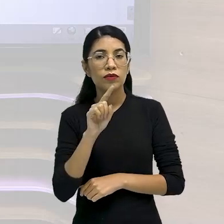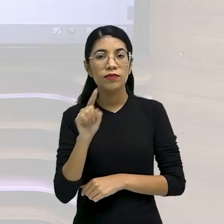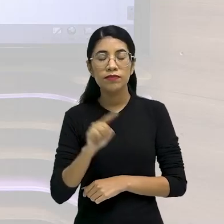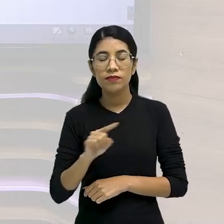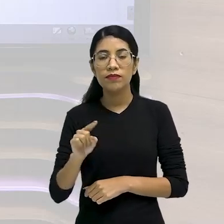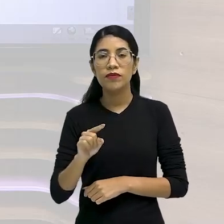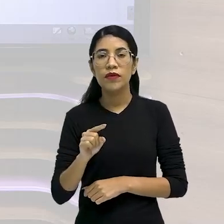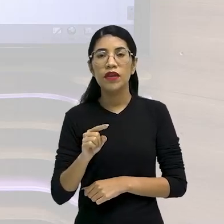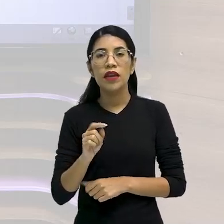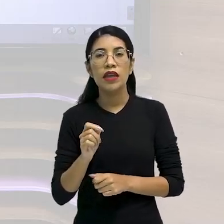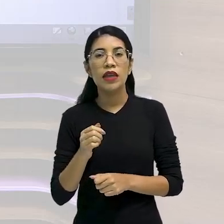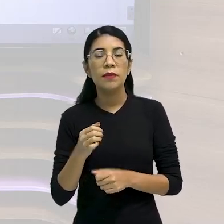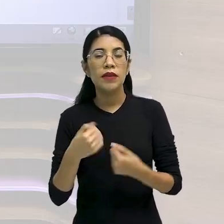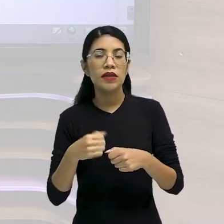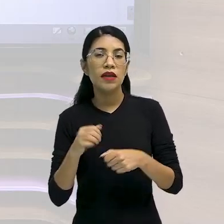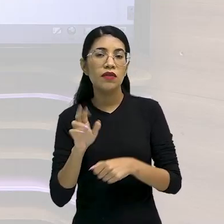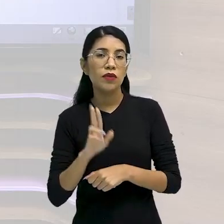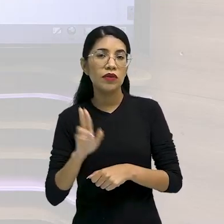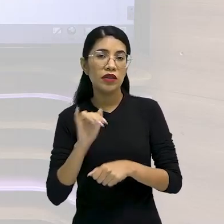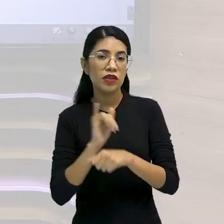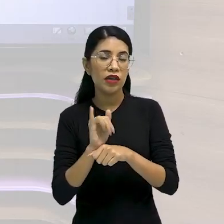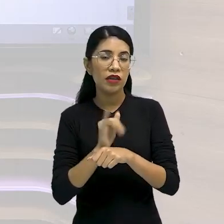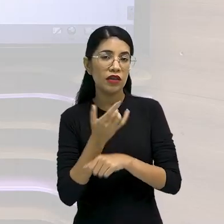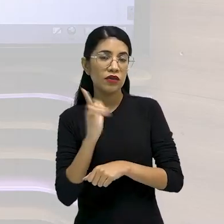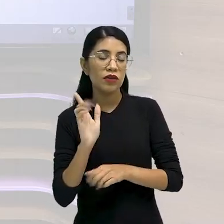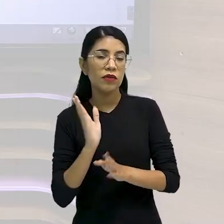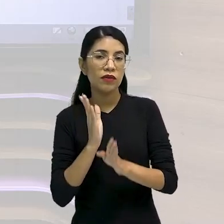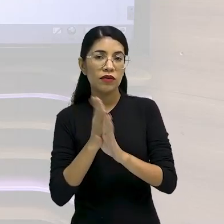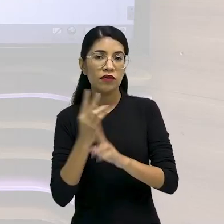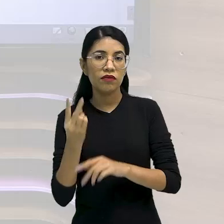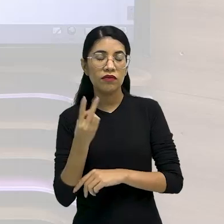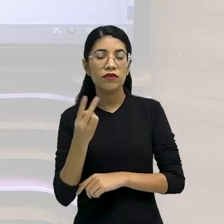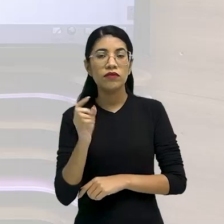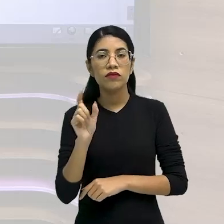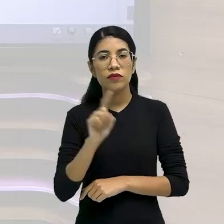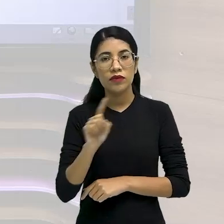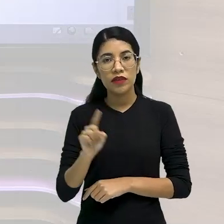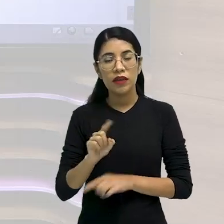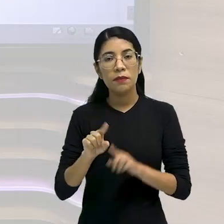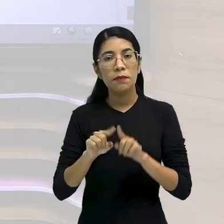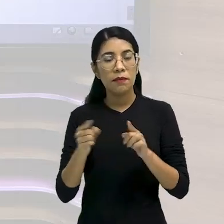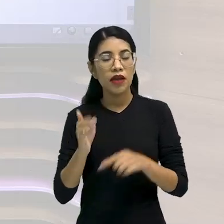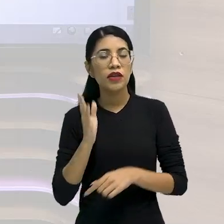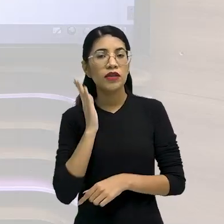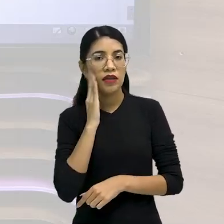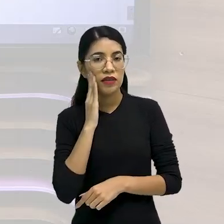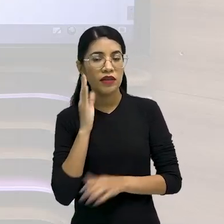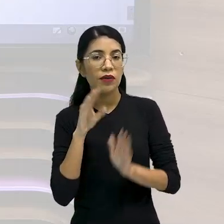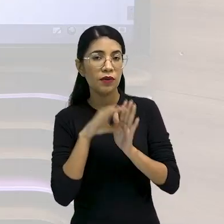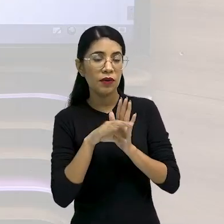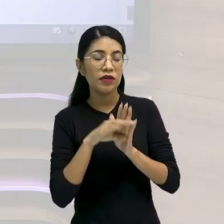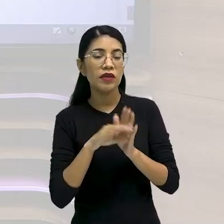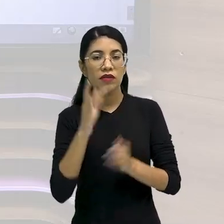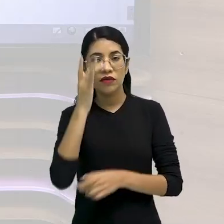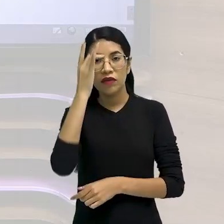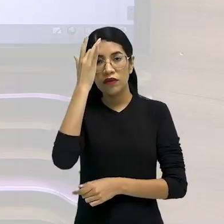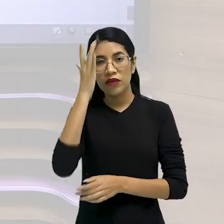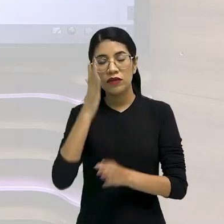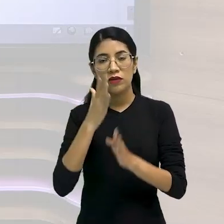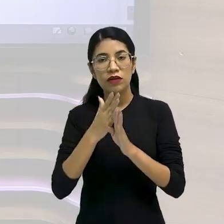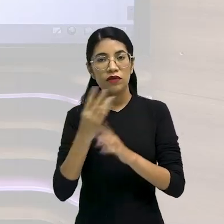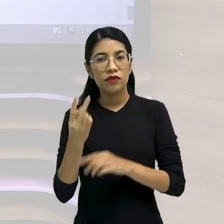que usar outros recursos para poder chegar nesse valor de z aqui. Mas como eu já tenho essa definição, então a gente consegue chegar facilmente